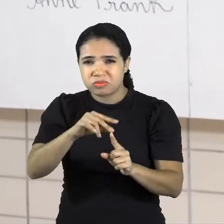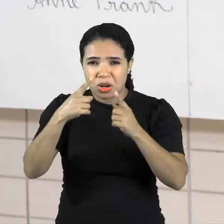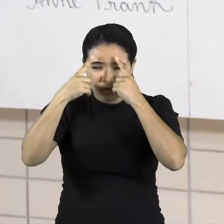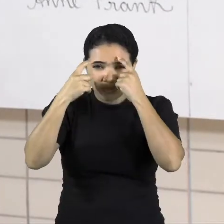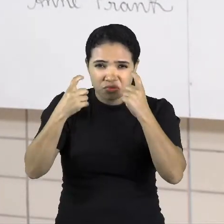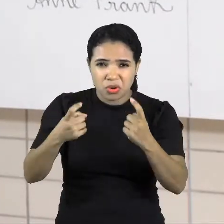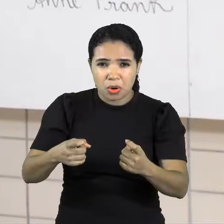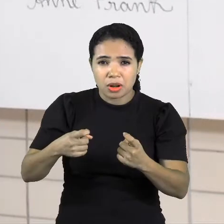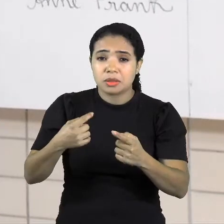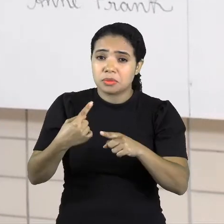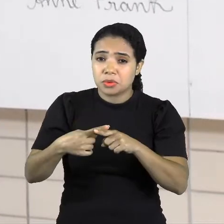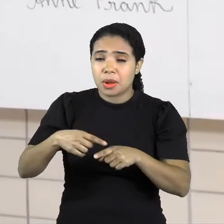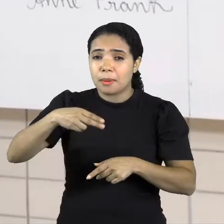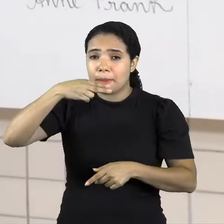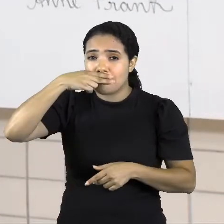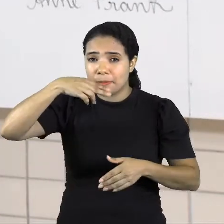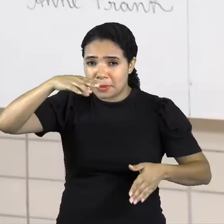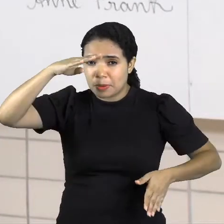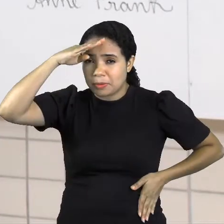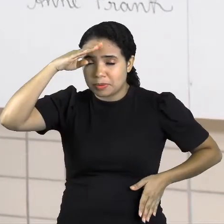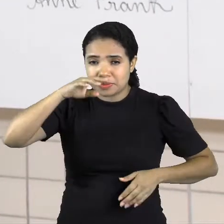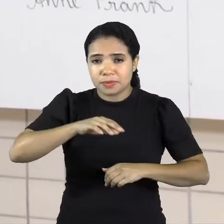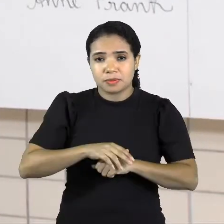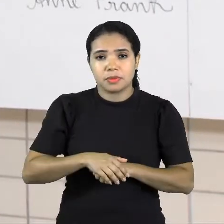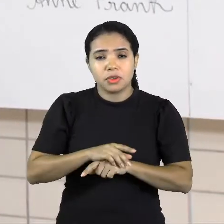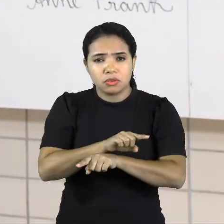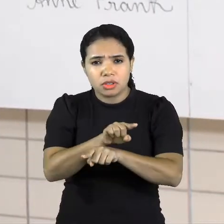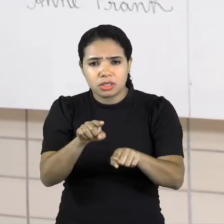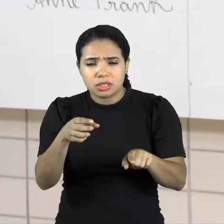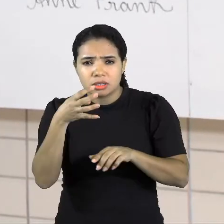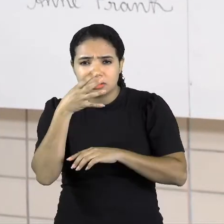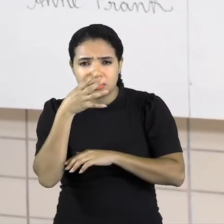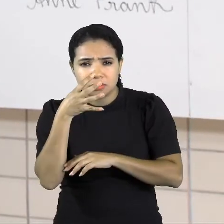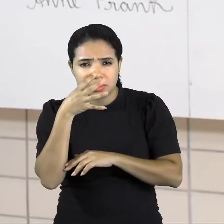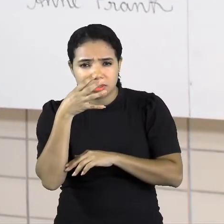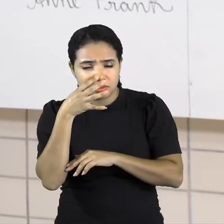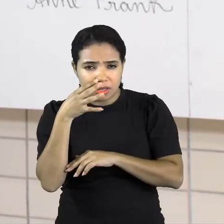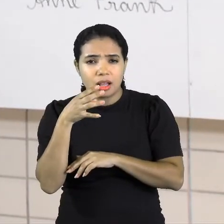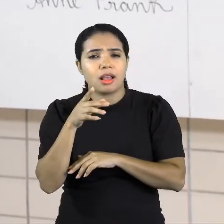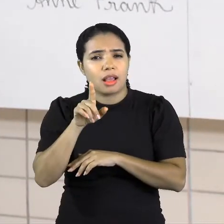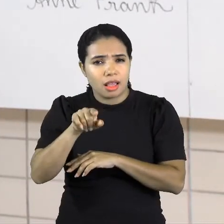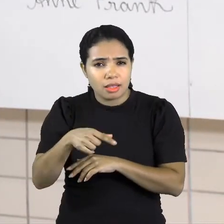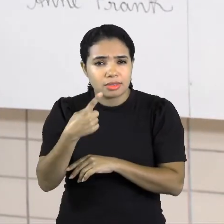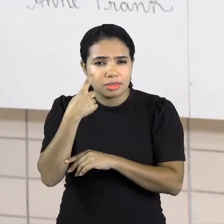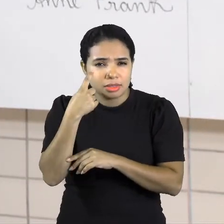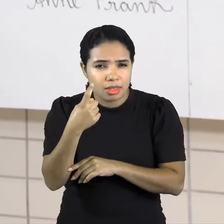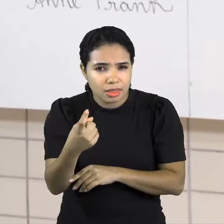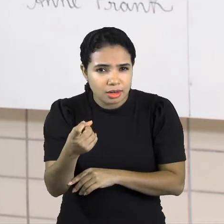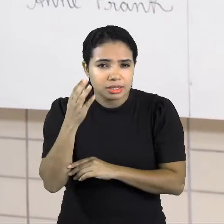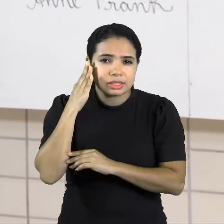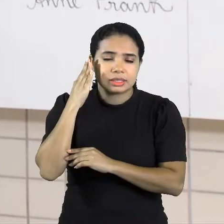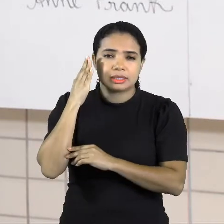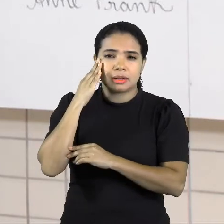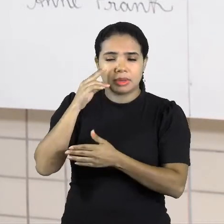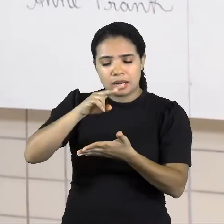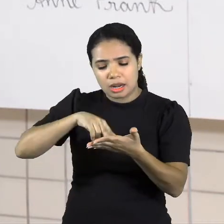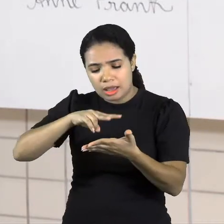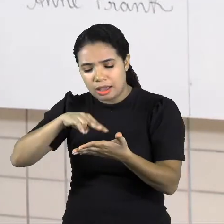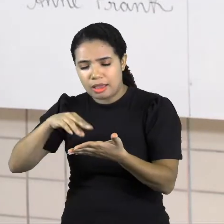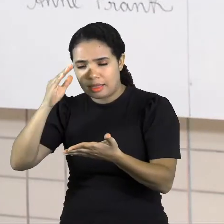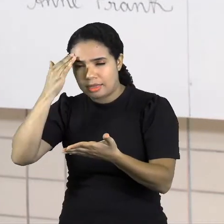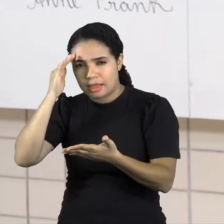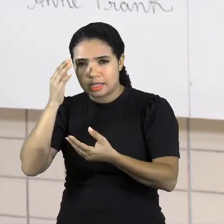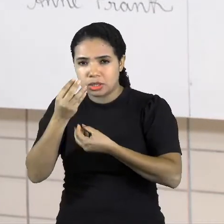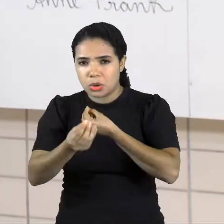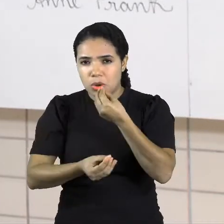quiserem ler a narrativa completa, vocês vão observar que é muito interessante saber, ler, entender como foi